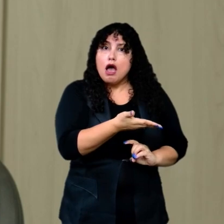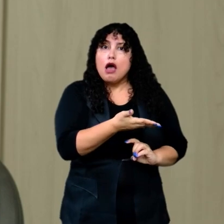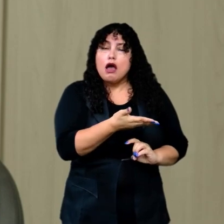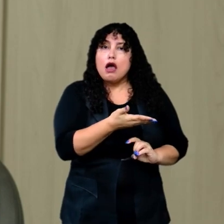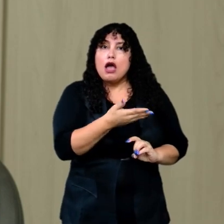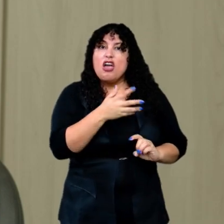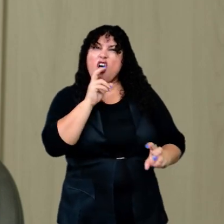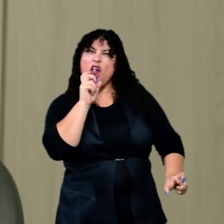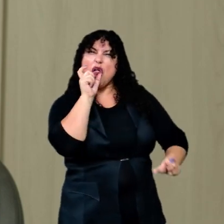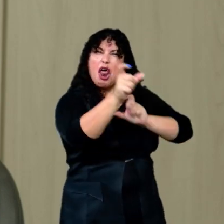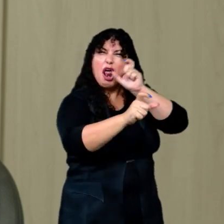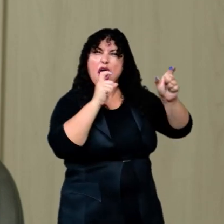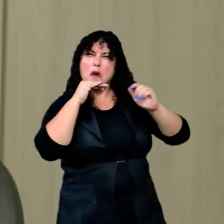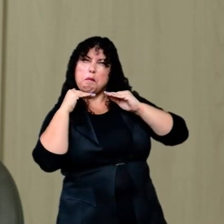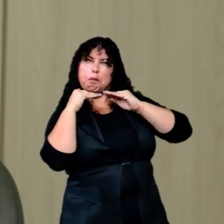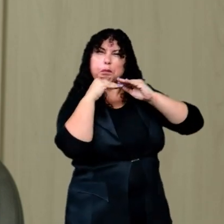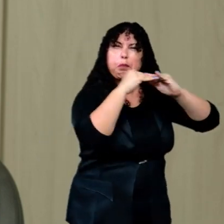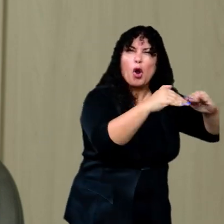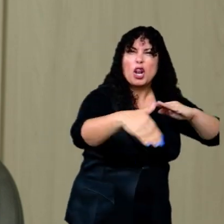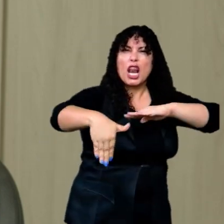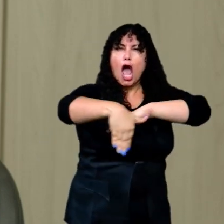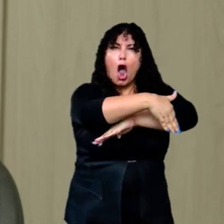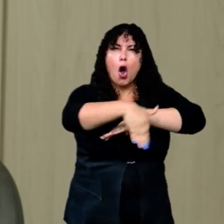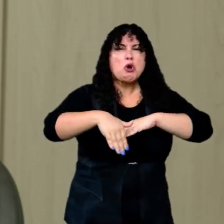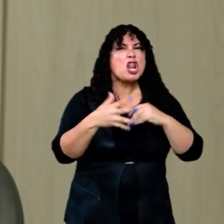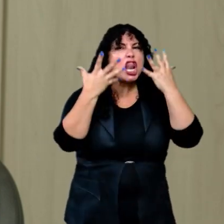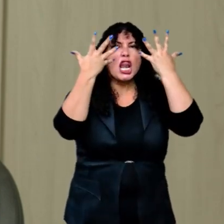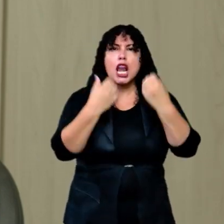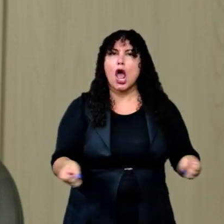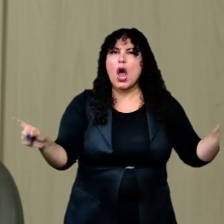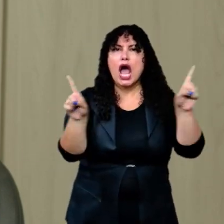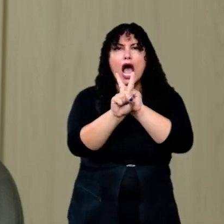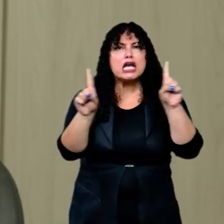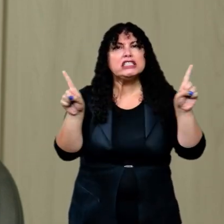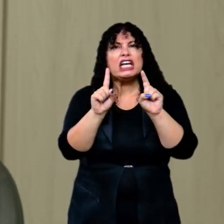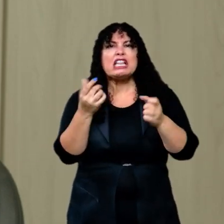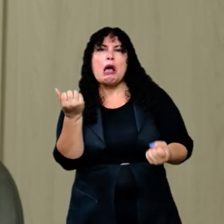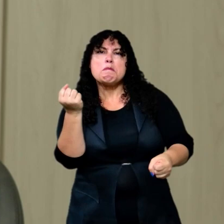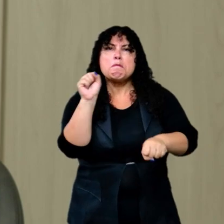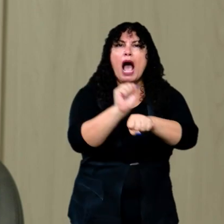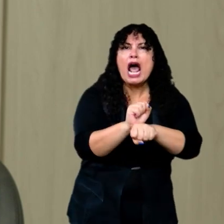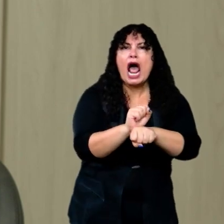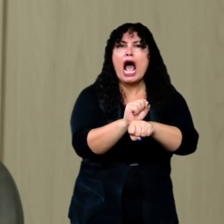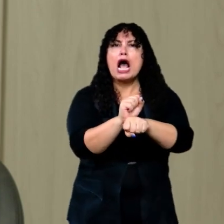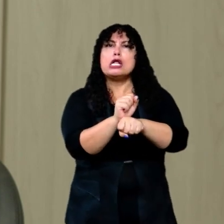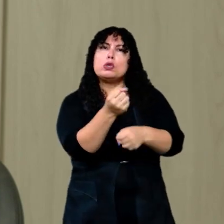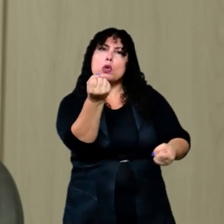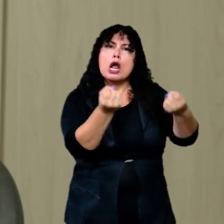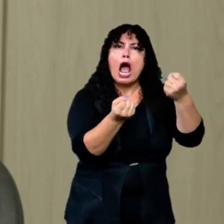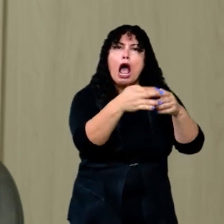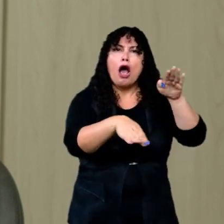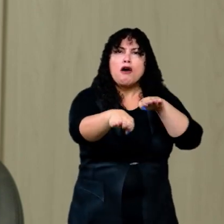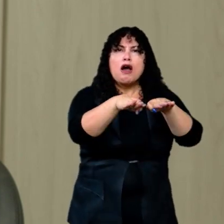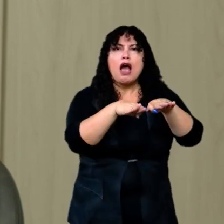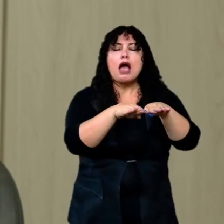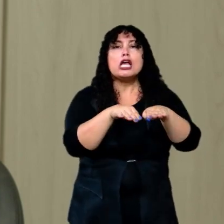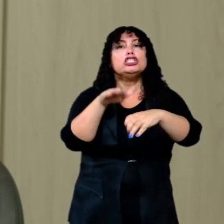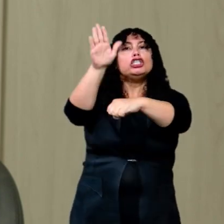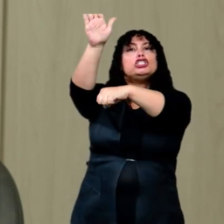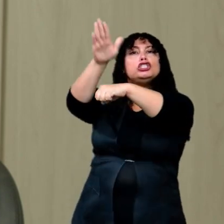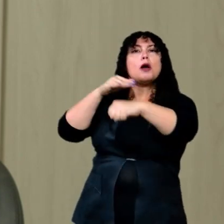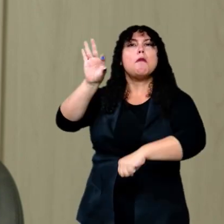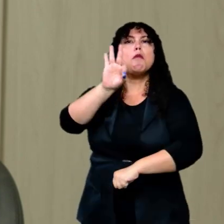foram atacadas por outras pessoas na rua que não aceitaram dela estar parada naquela vaga e precisar chamar a